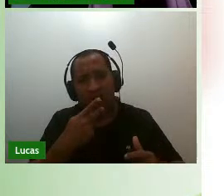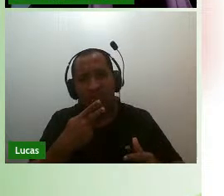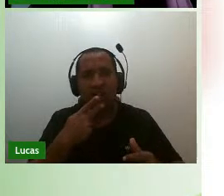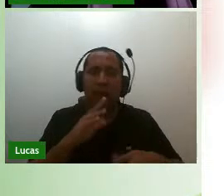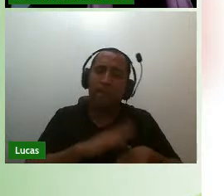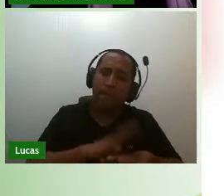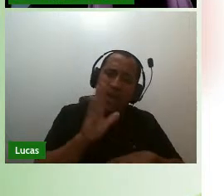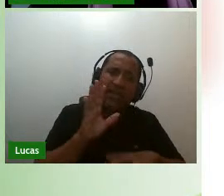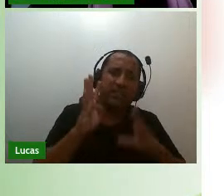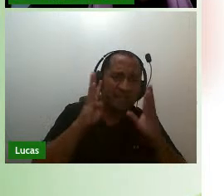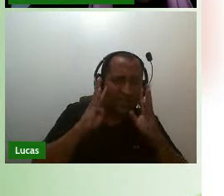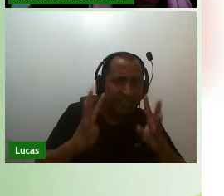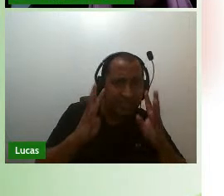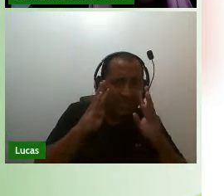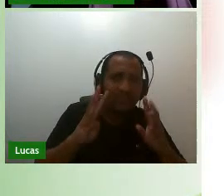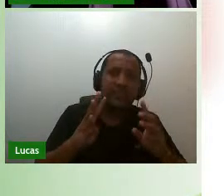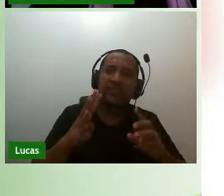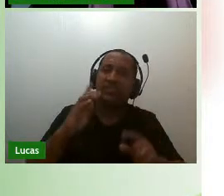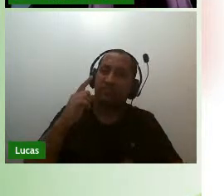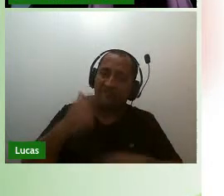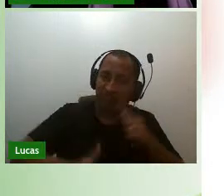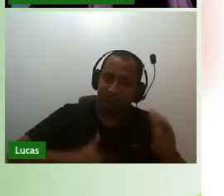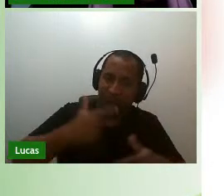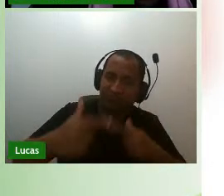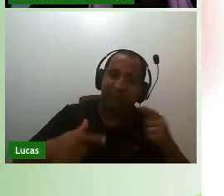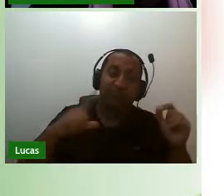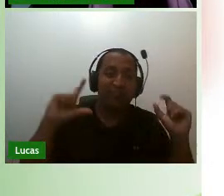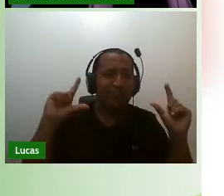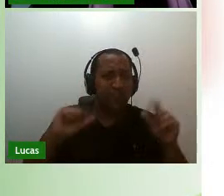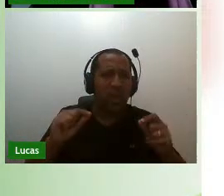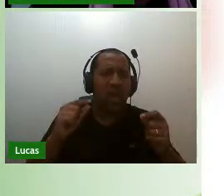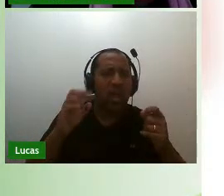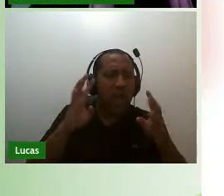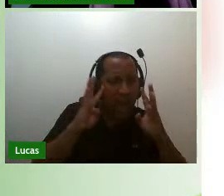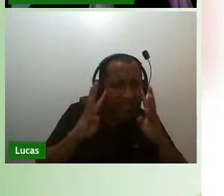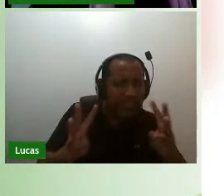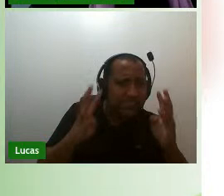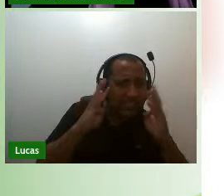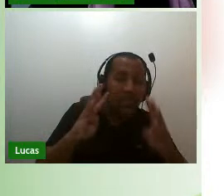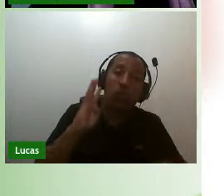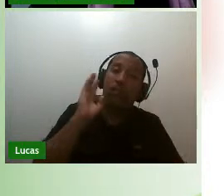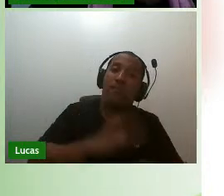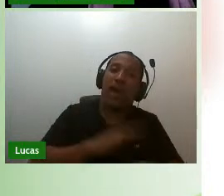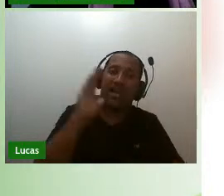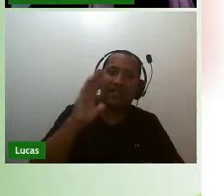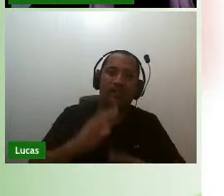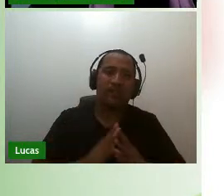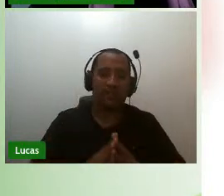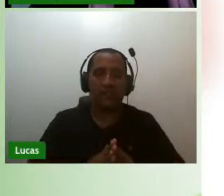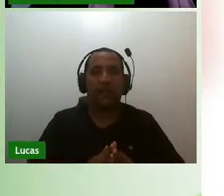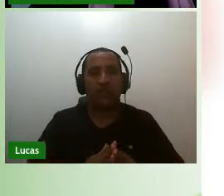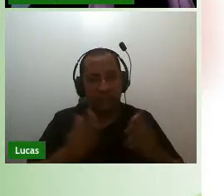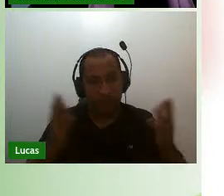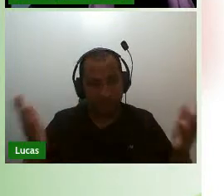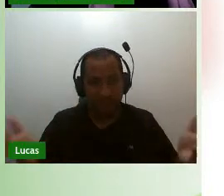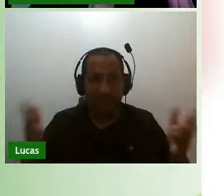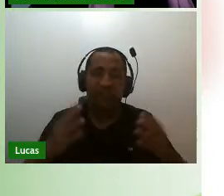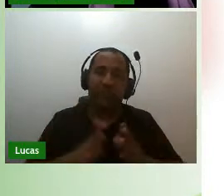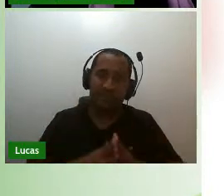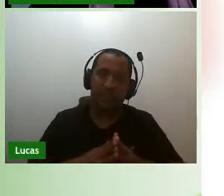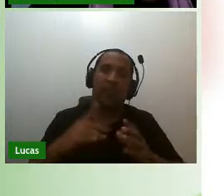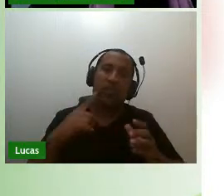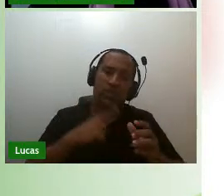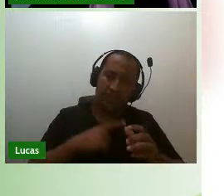mais, reagir menos, observar mais. Esse também é um